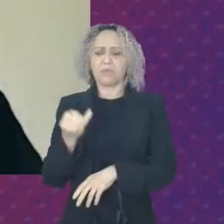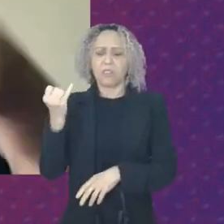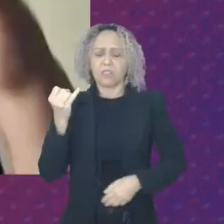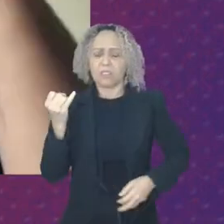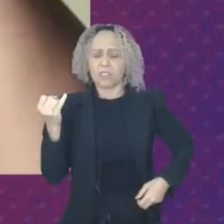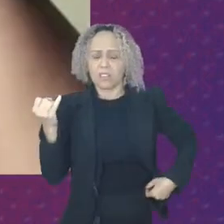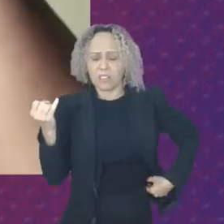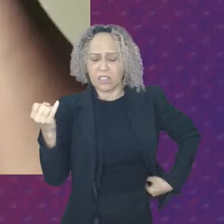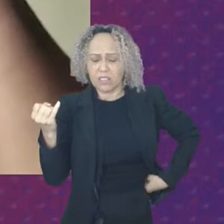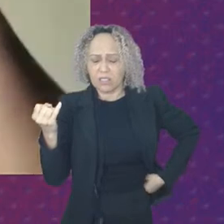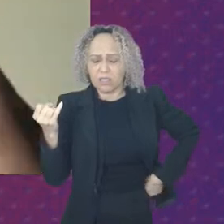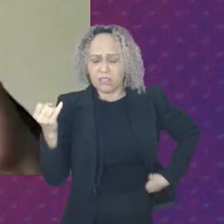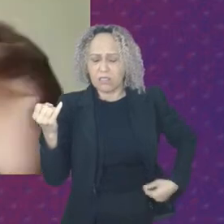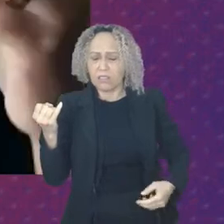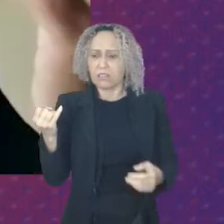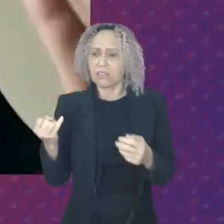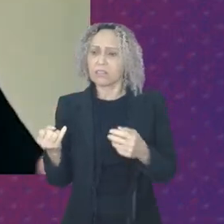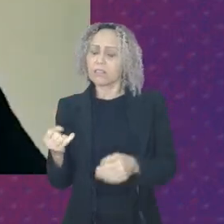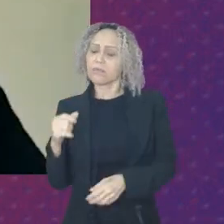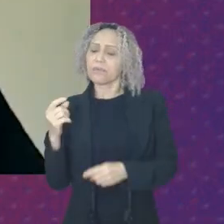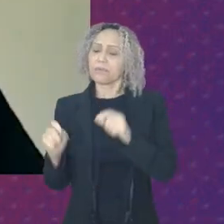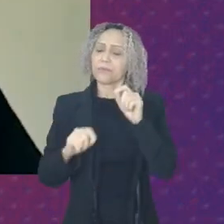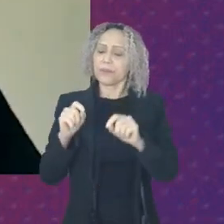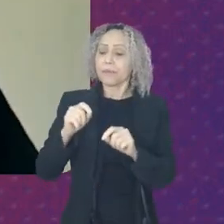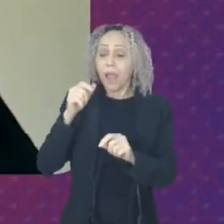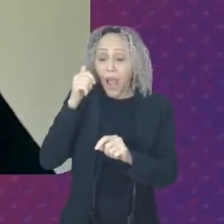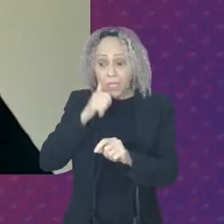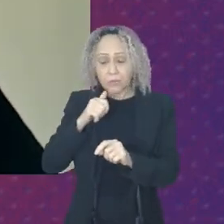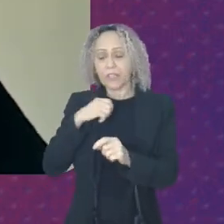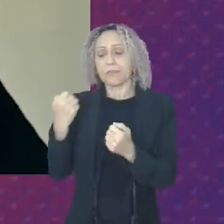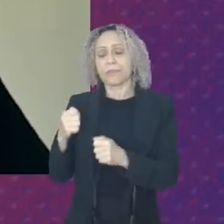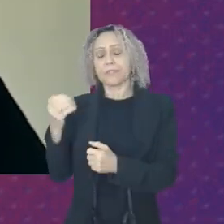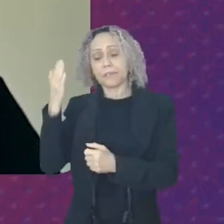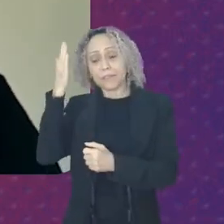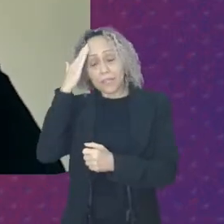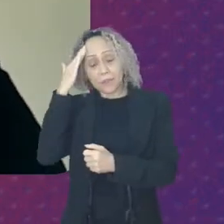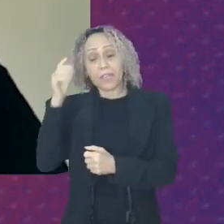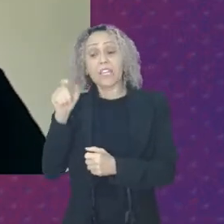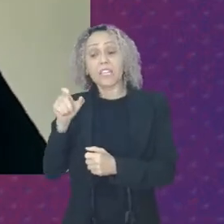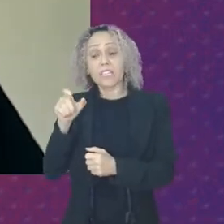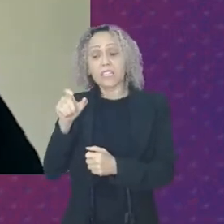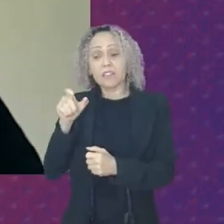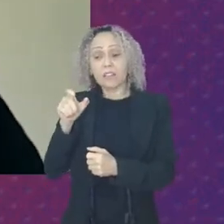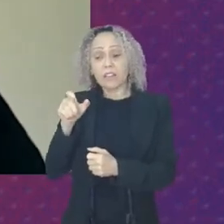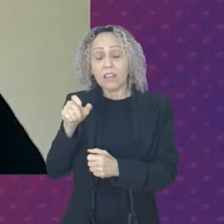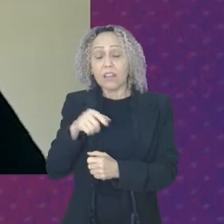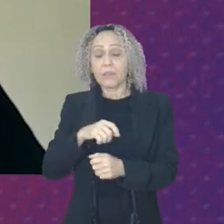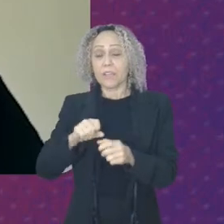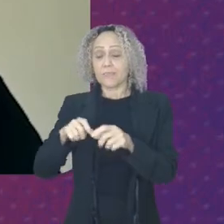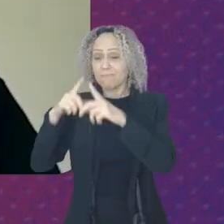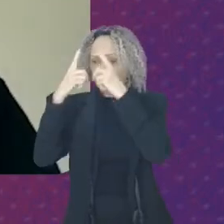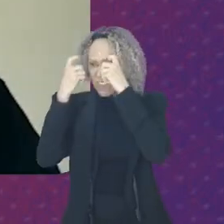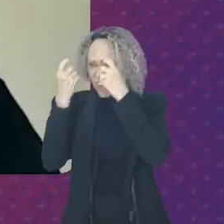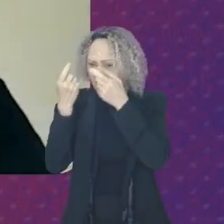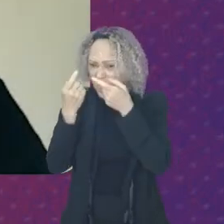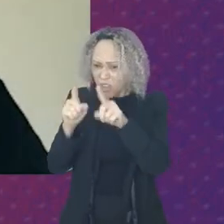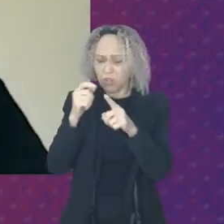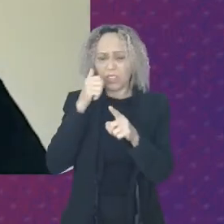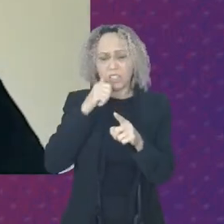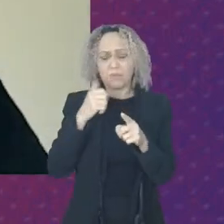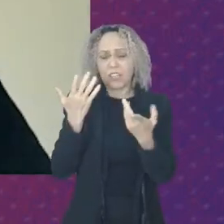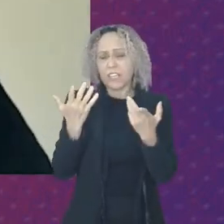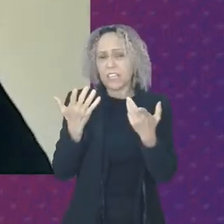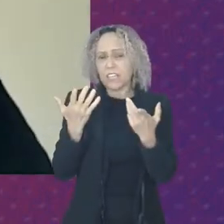das mulheres, sobre o combate ao feminicídio e às violências, são de interesse direto do meu público no estado de